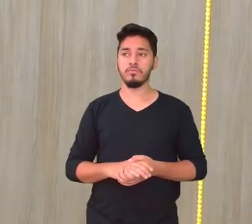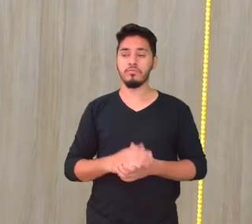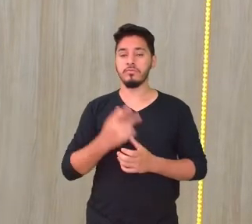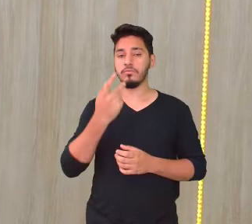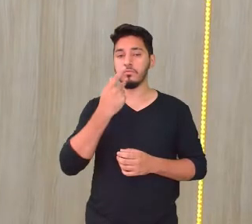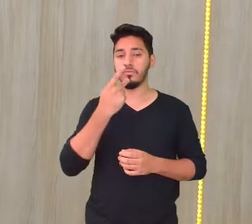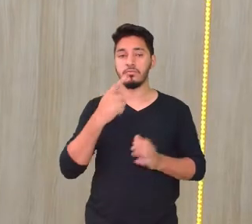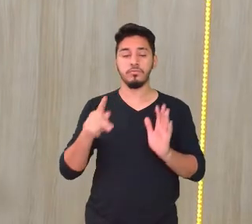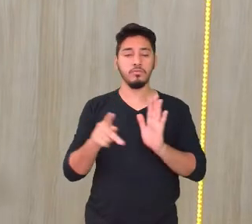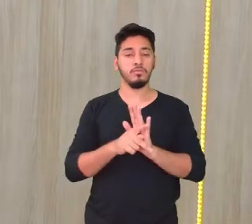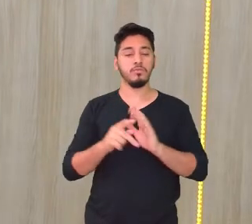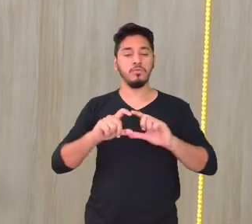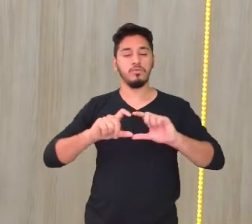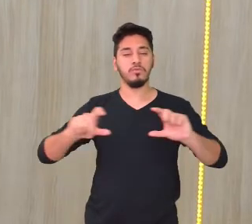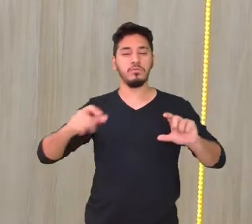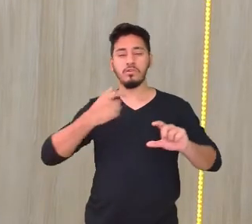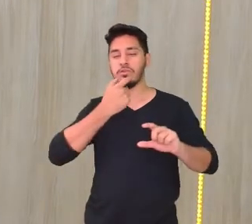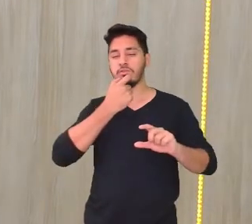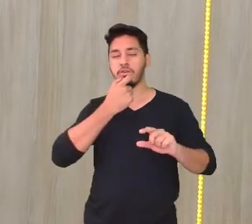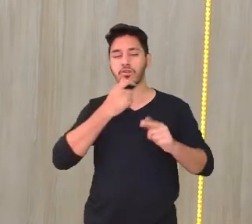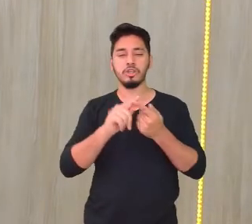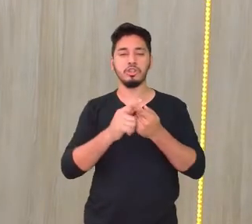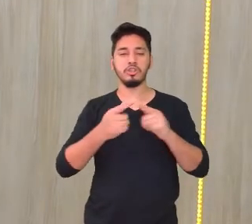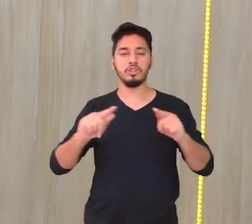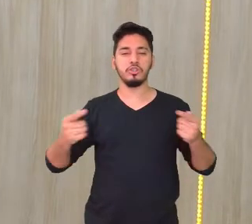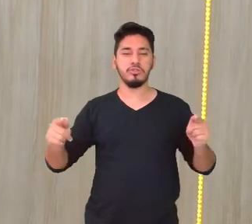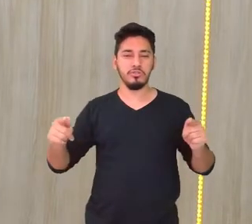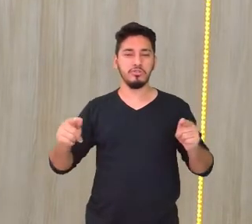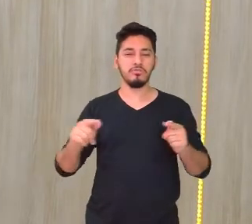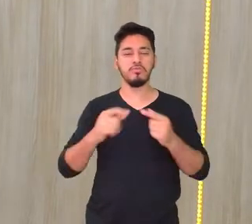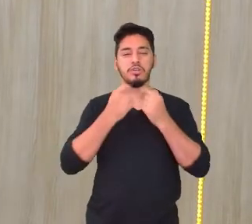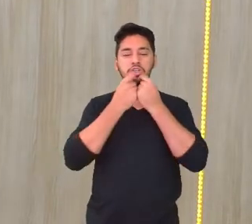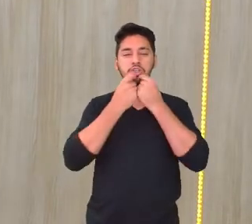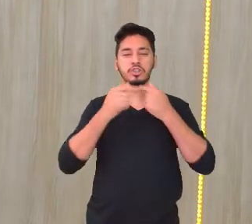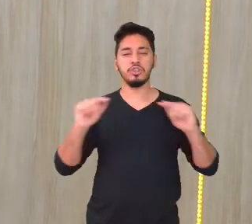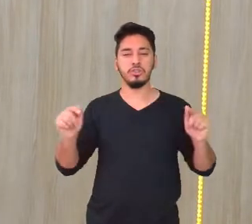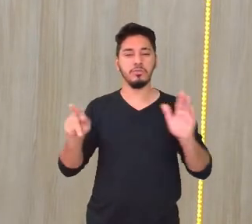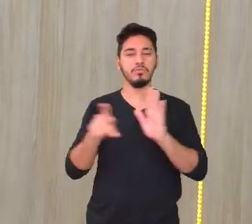fumantes, eterna a sua vitória, né? Com sotaquezinho,